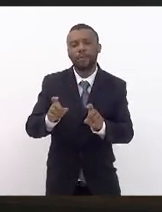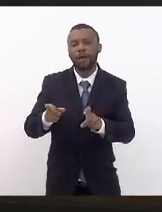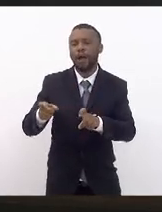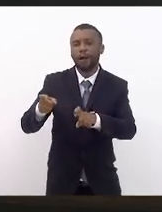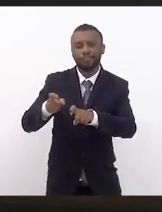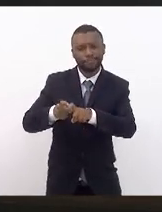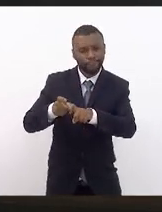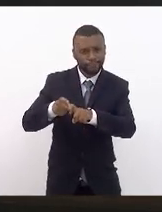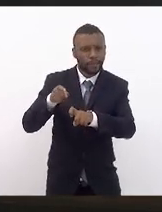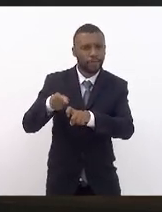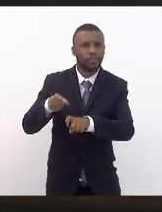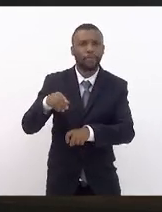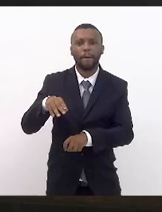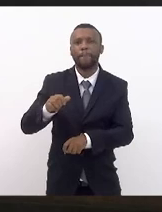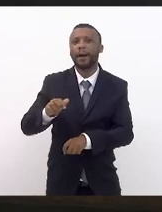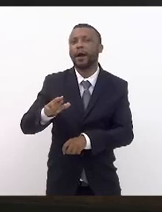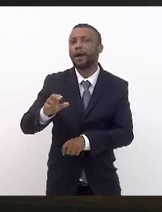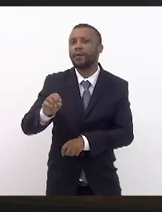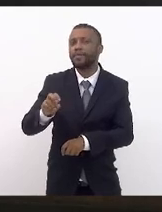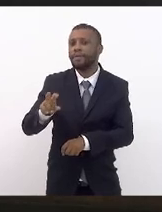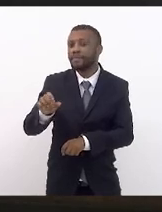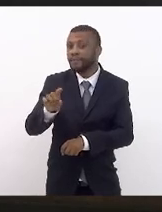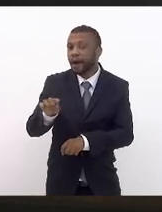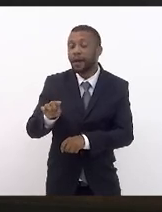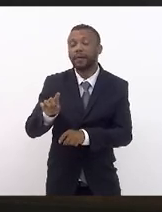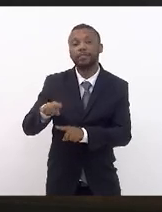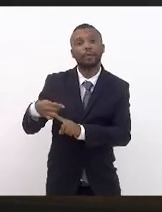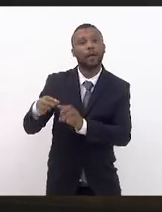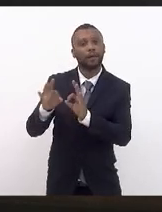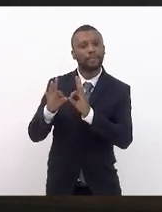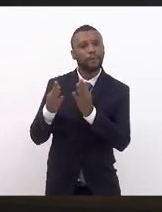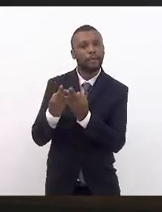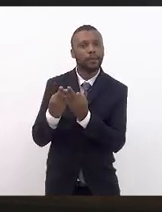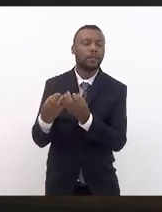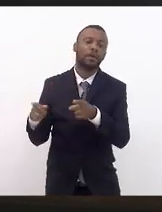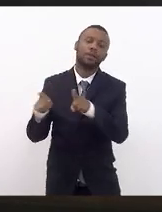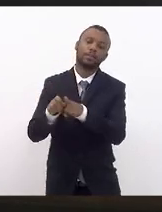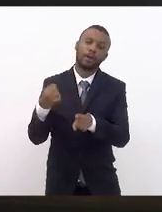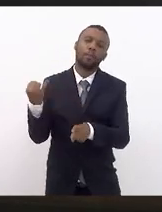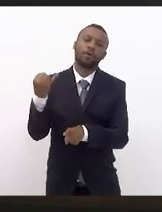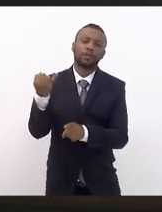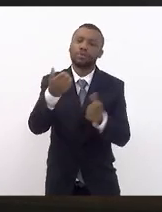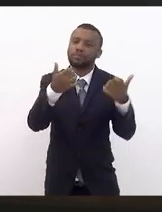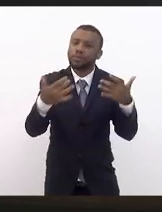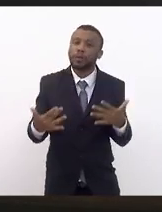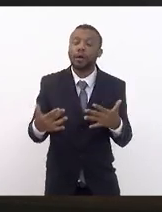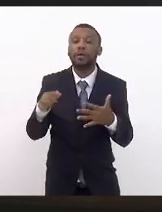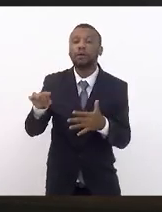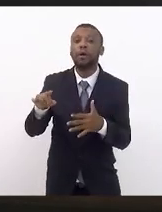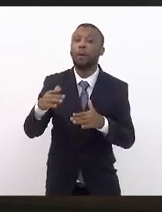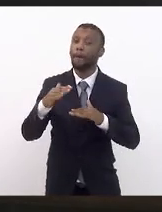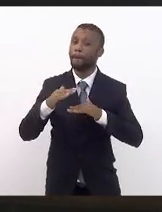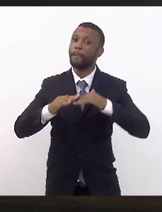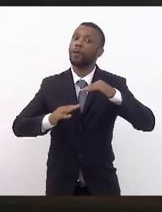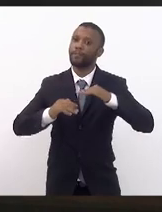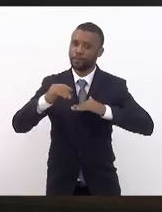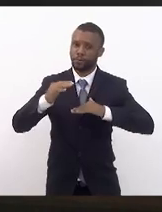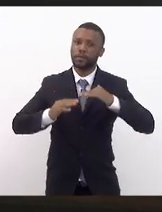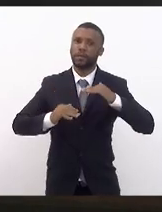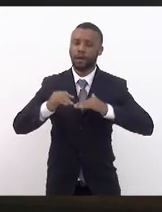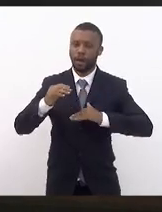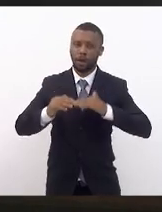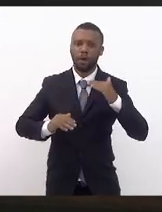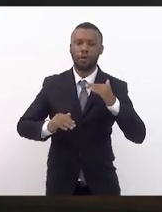e família. Ressalto o grande profissional que é pelos